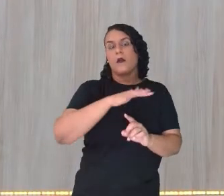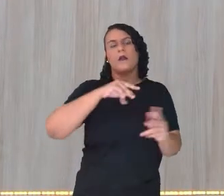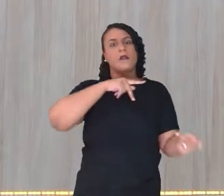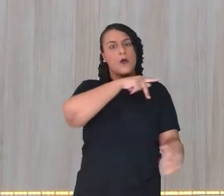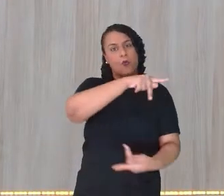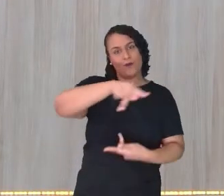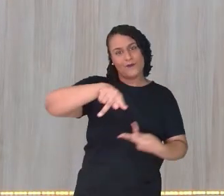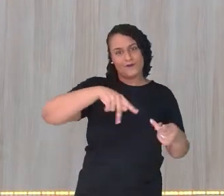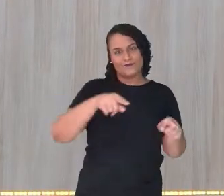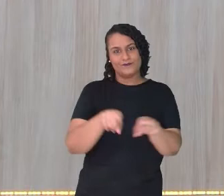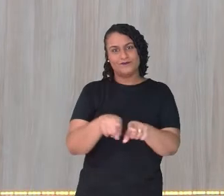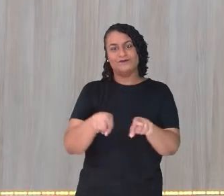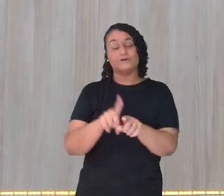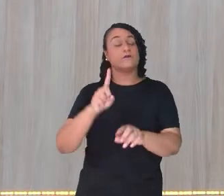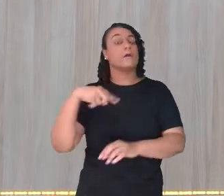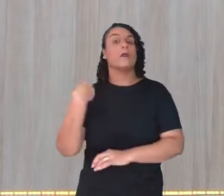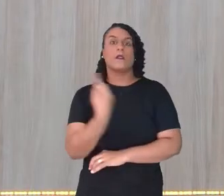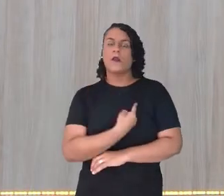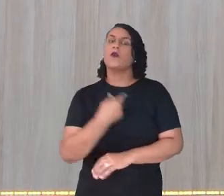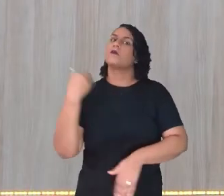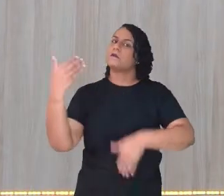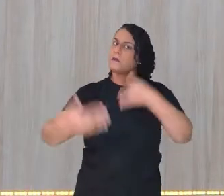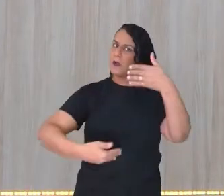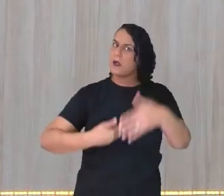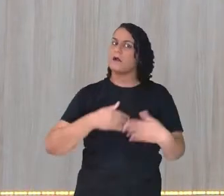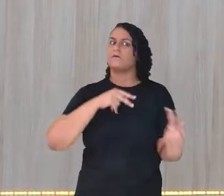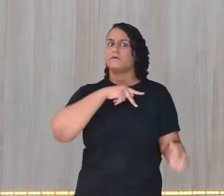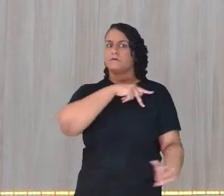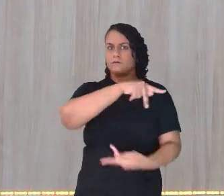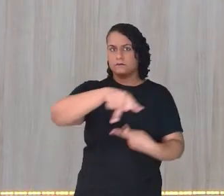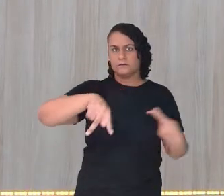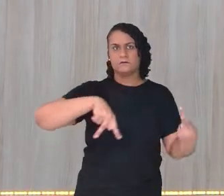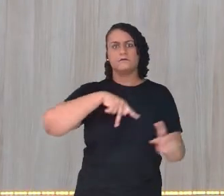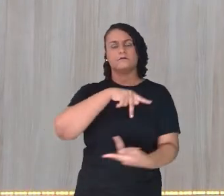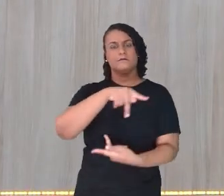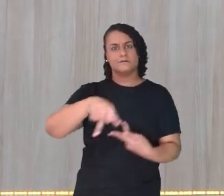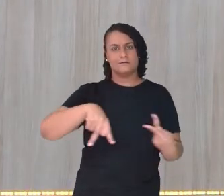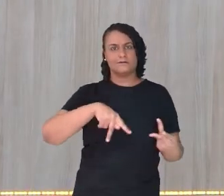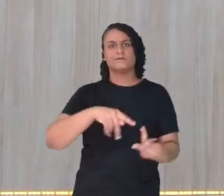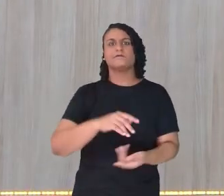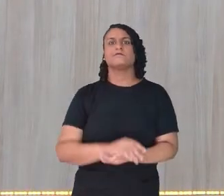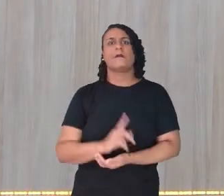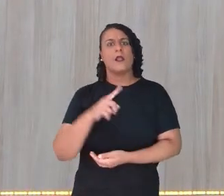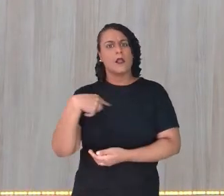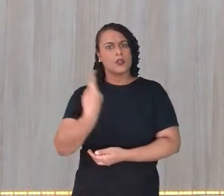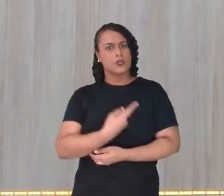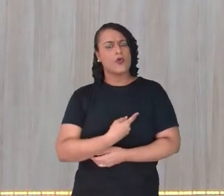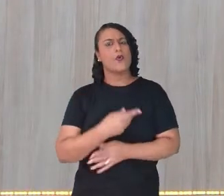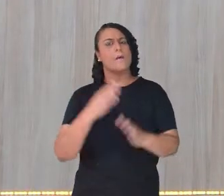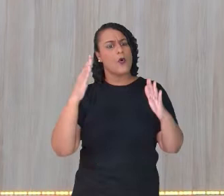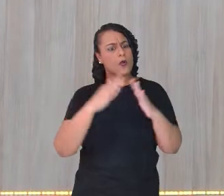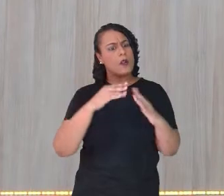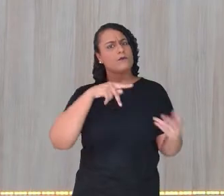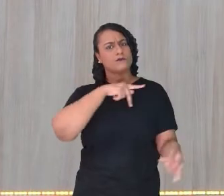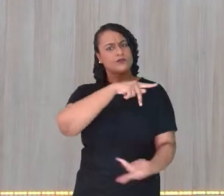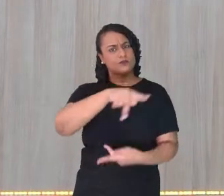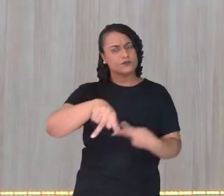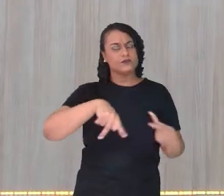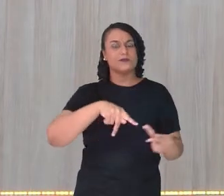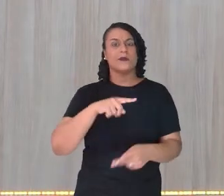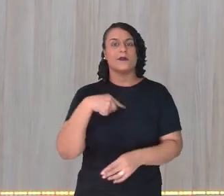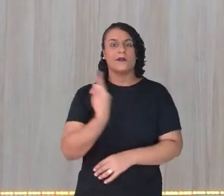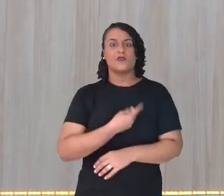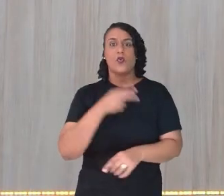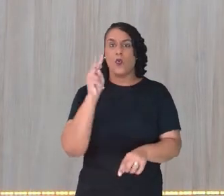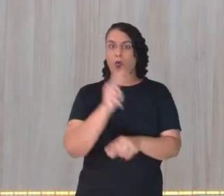planeta. E nós, pessoal, fazemos parte desse planeta. Nós somos seres integrantes desse planeta. Então, quando a gente cuida,